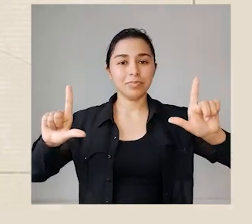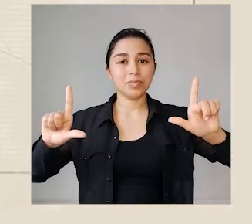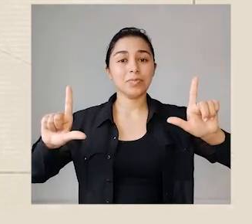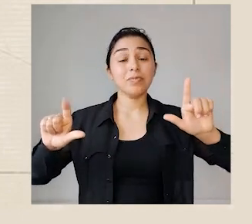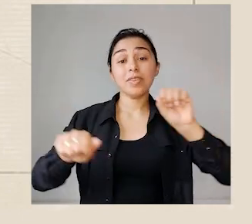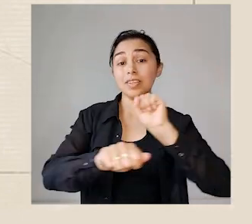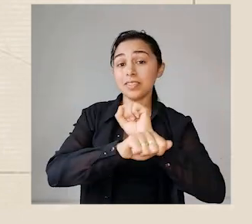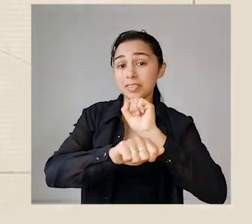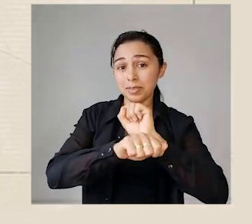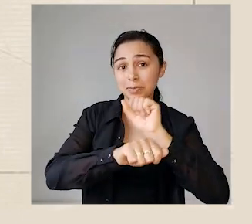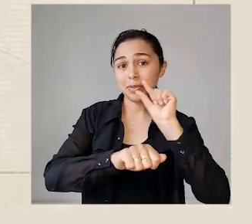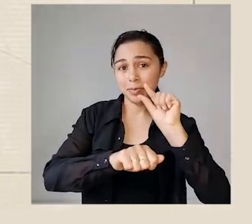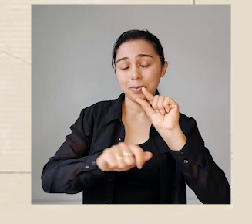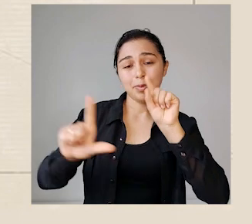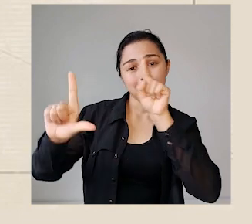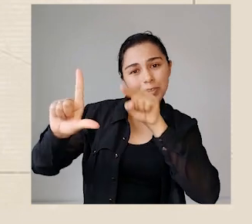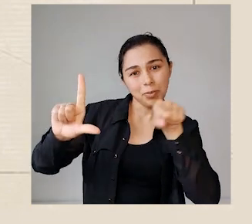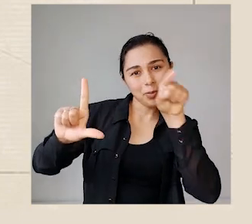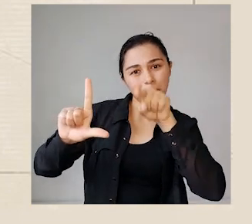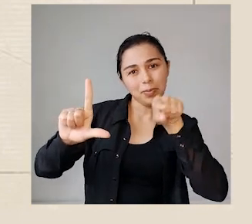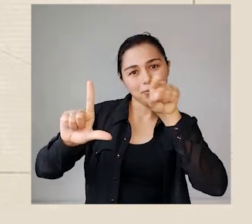bom? Espera carregar.